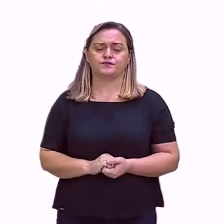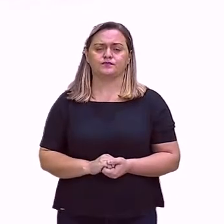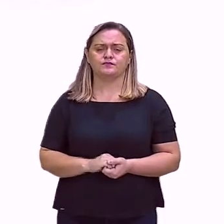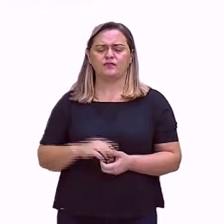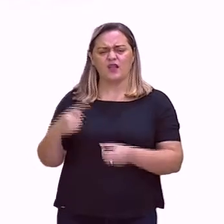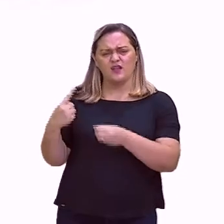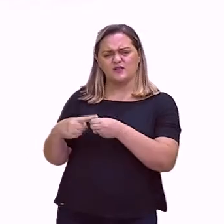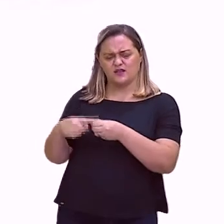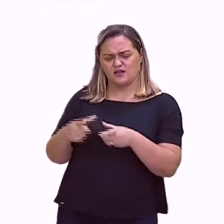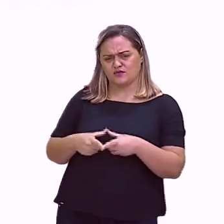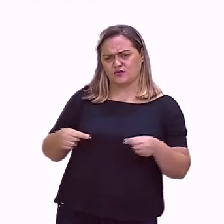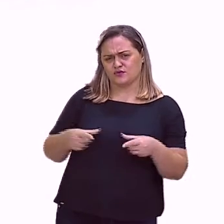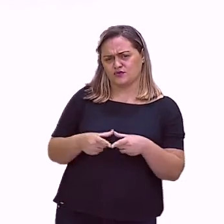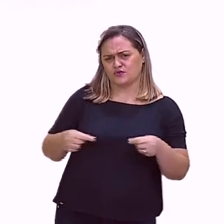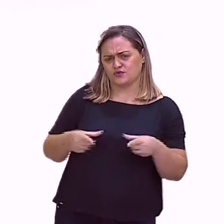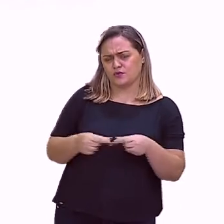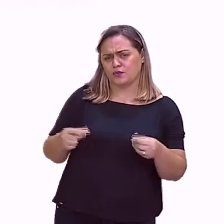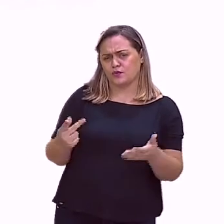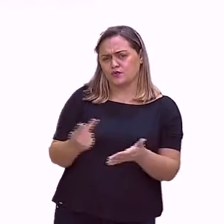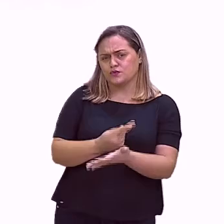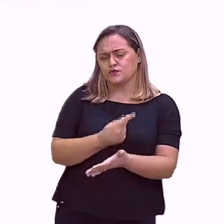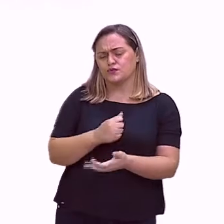Jogos Olímpicos de Verão de